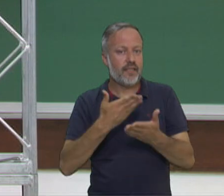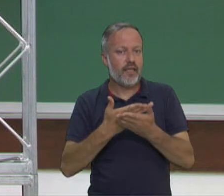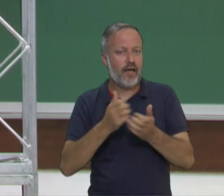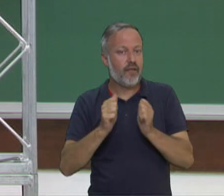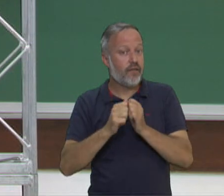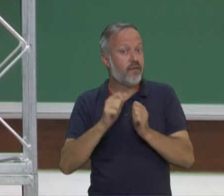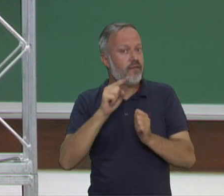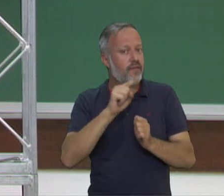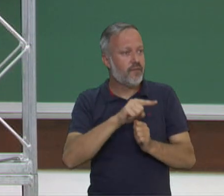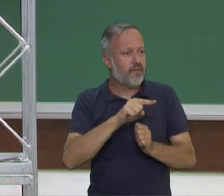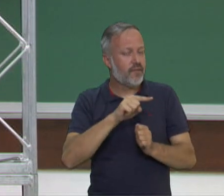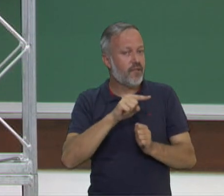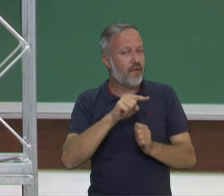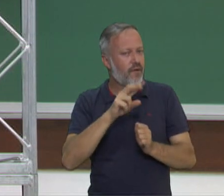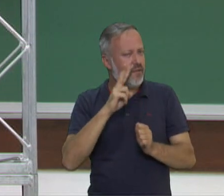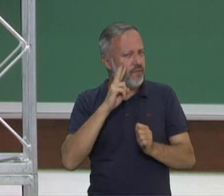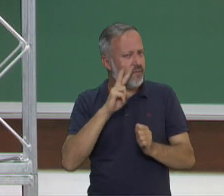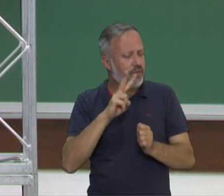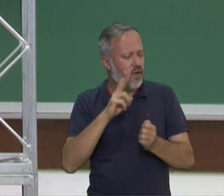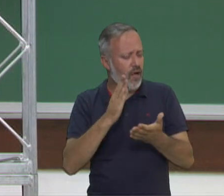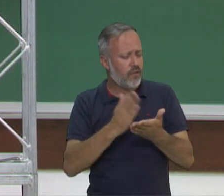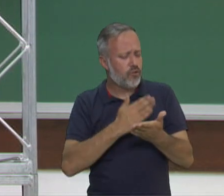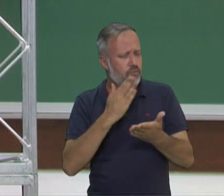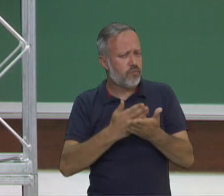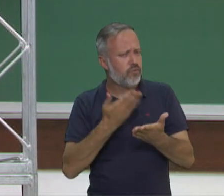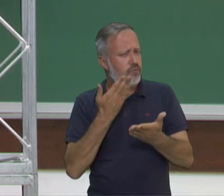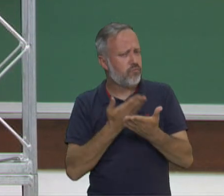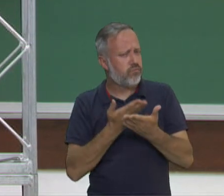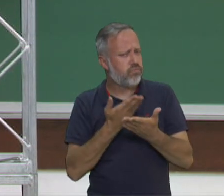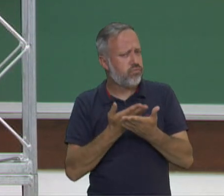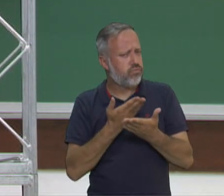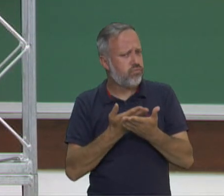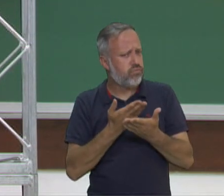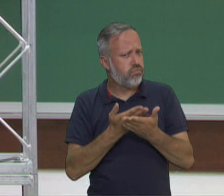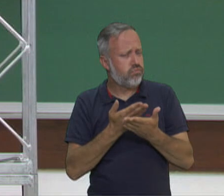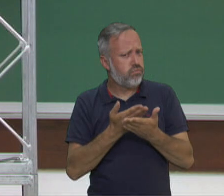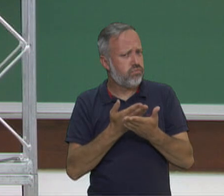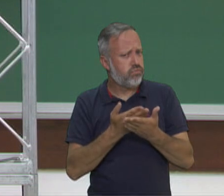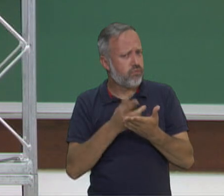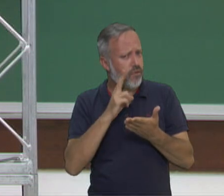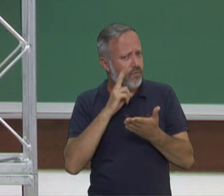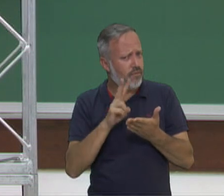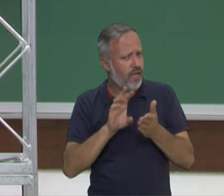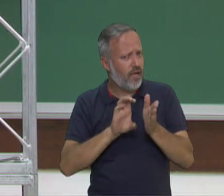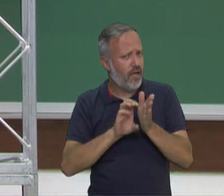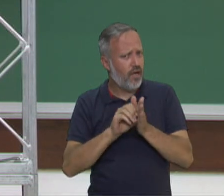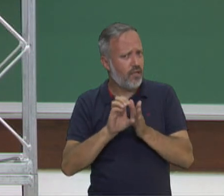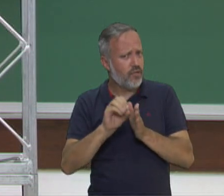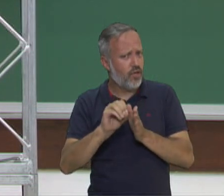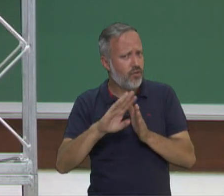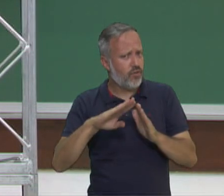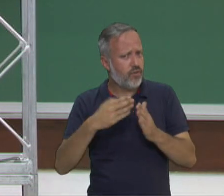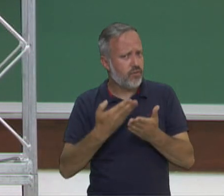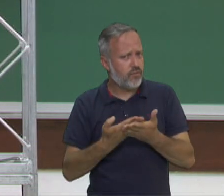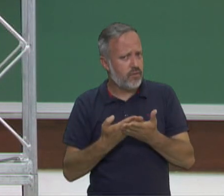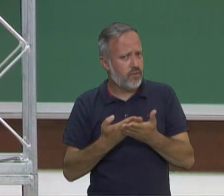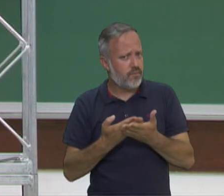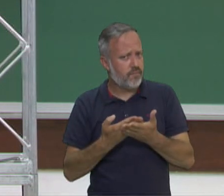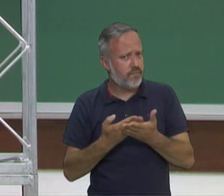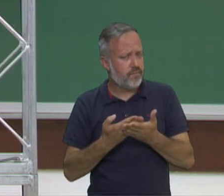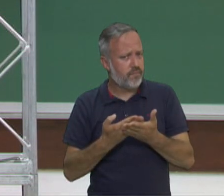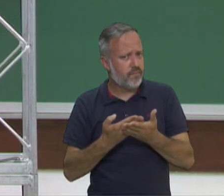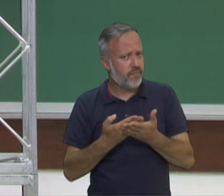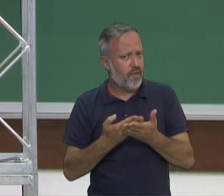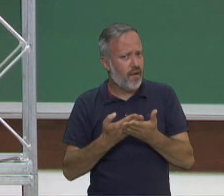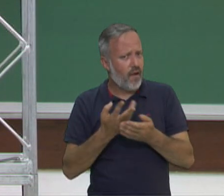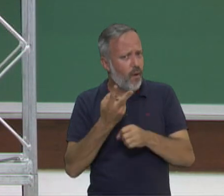que você perdeu, vá lá atrás, recupere isso. Vocês têm as ferramentas para recuperar isso, o aplicativo Aula Paraná, o Classroom, busque